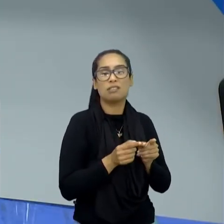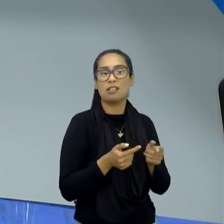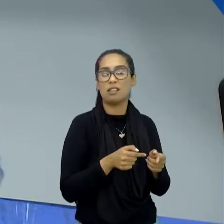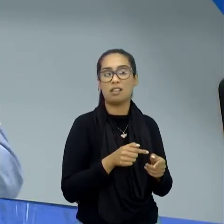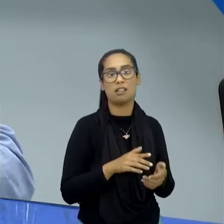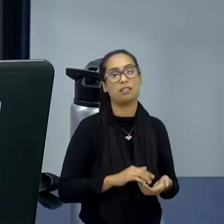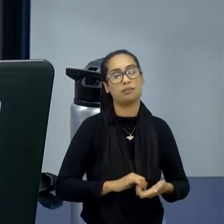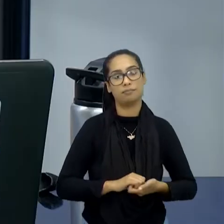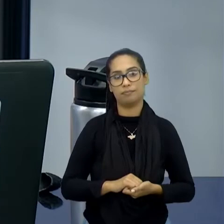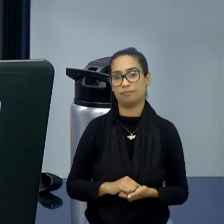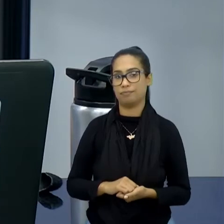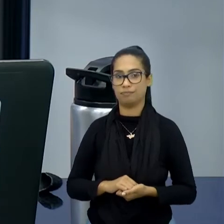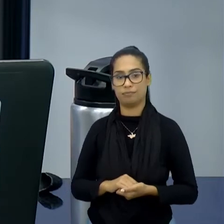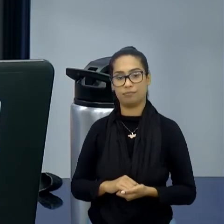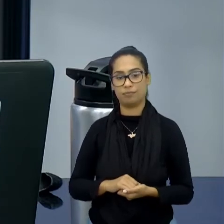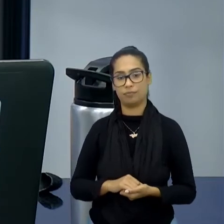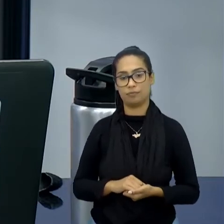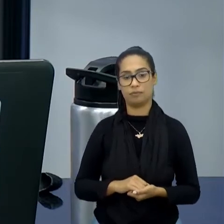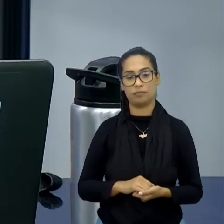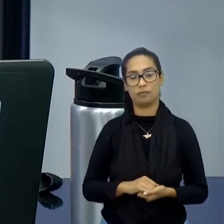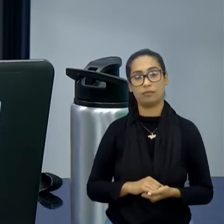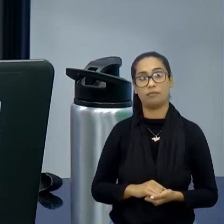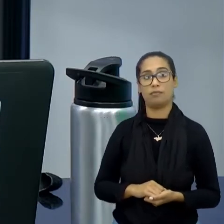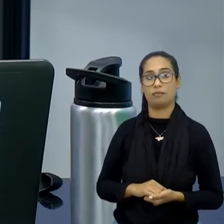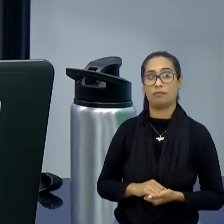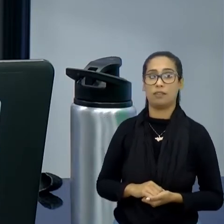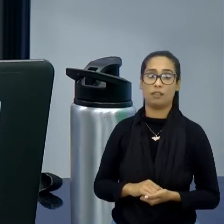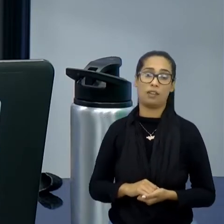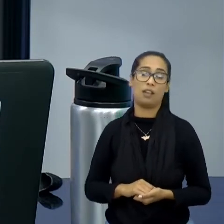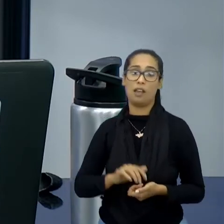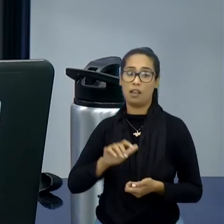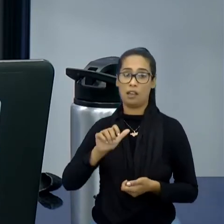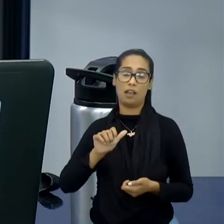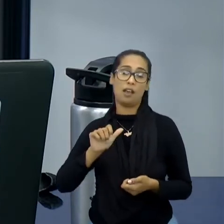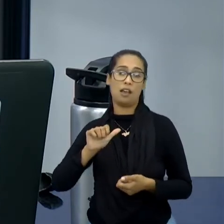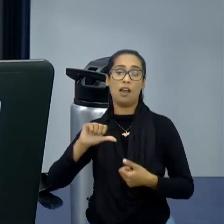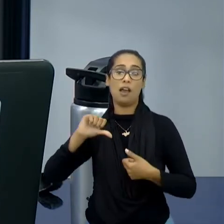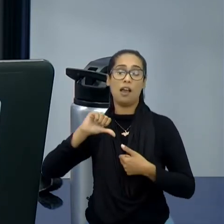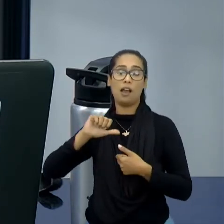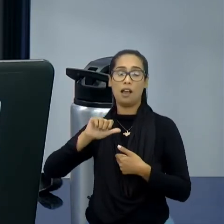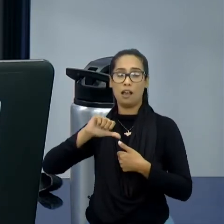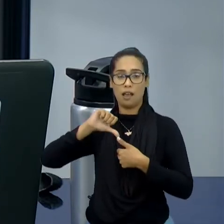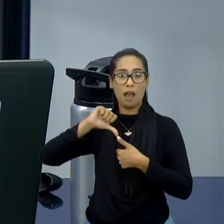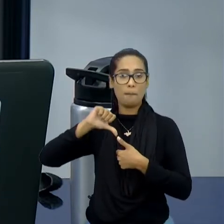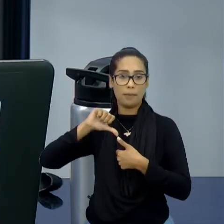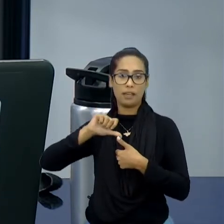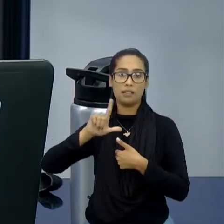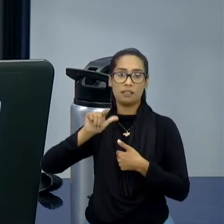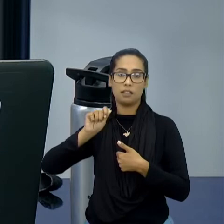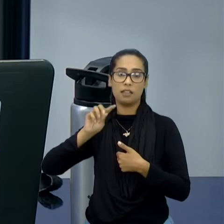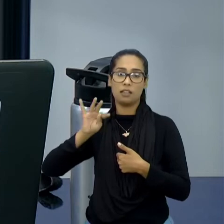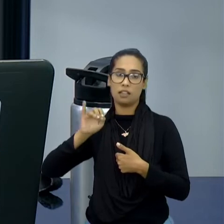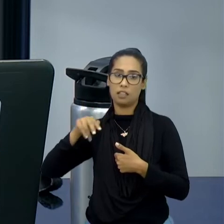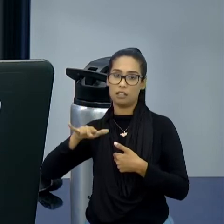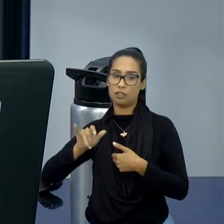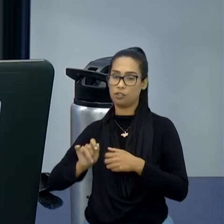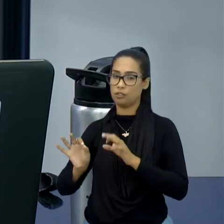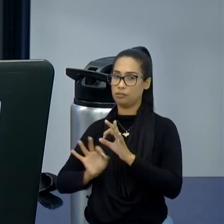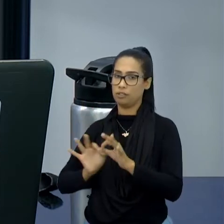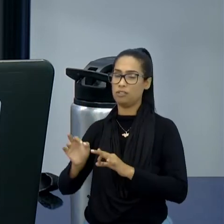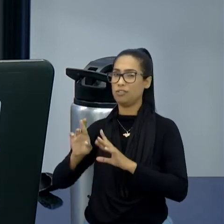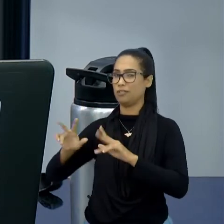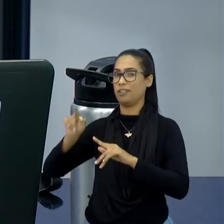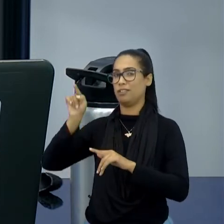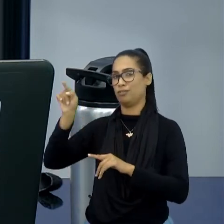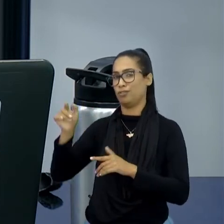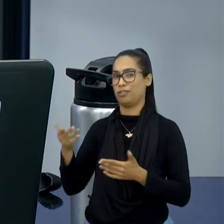de descrever. Diferente da América Latina, em que a gente vê movimentos populares extremamente organizados e que efetivamente